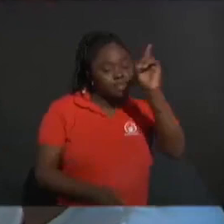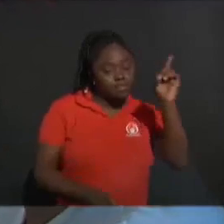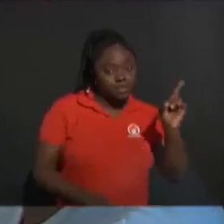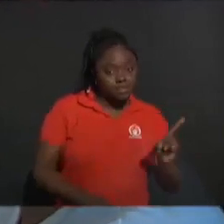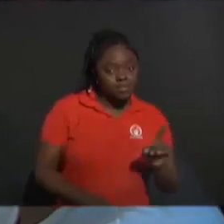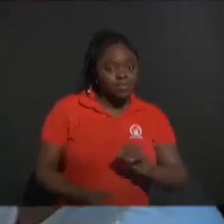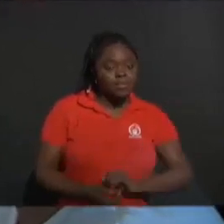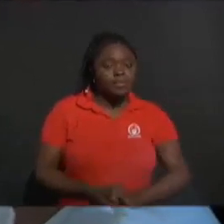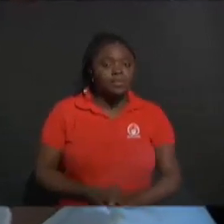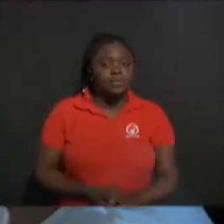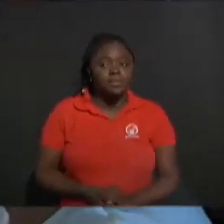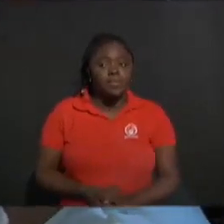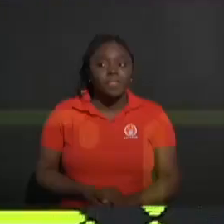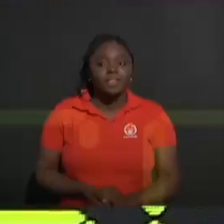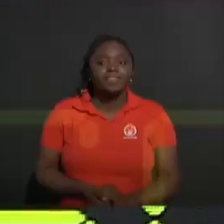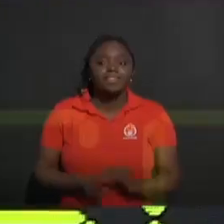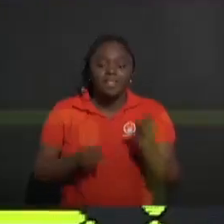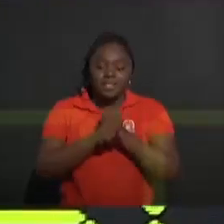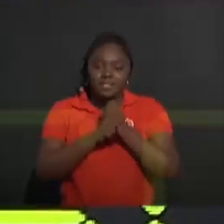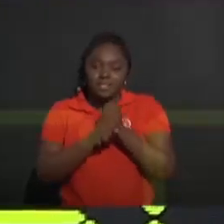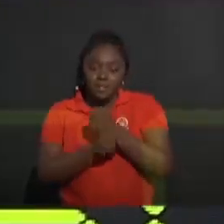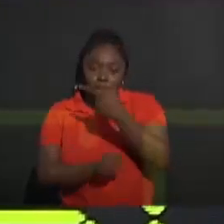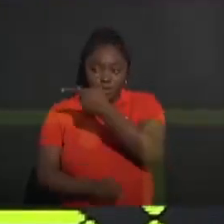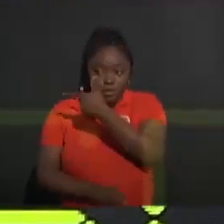No ano 2000.